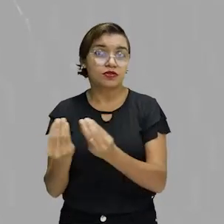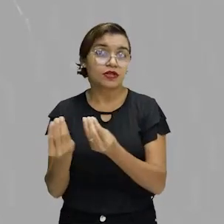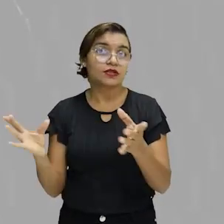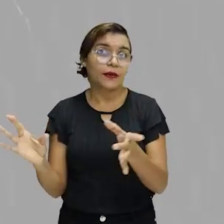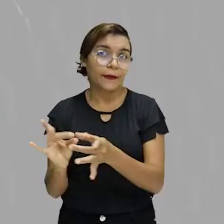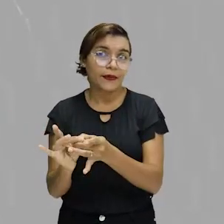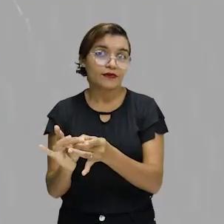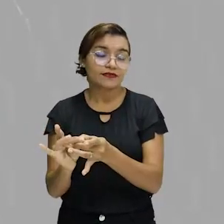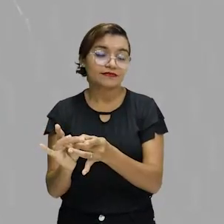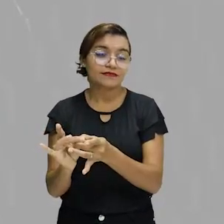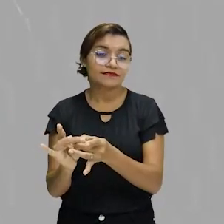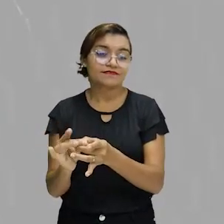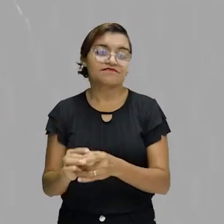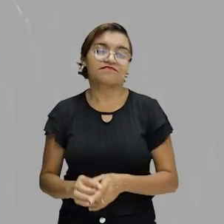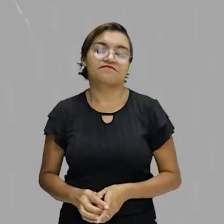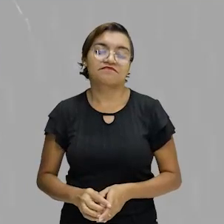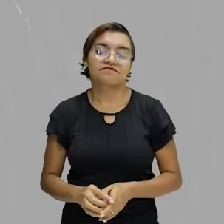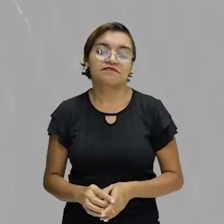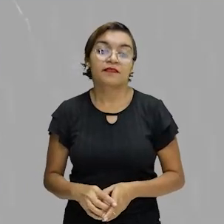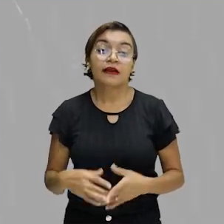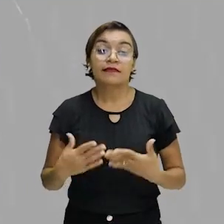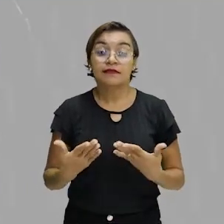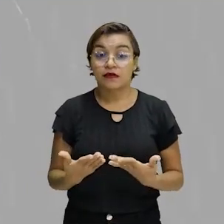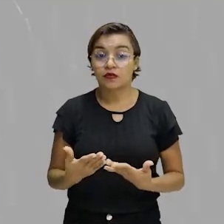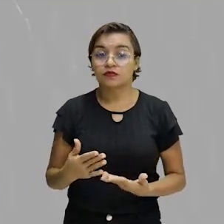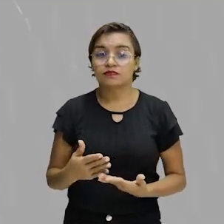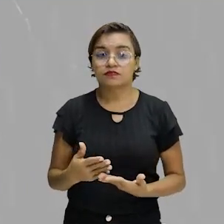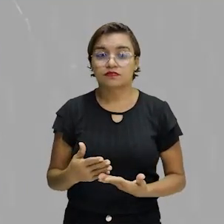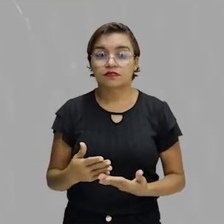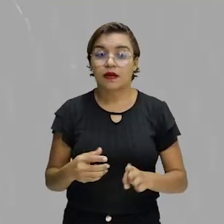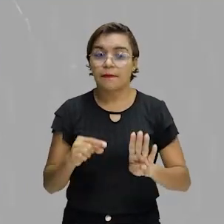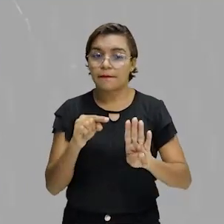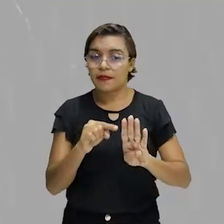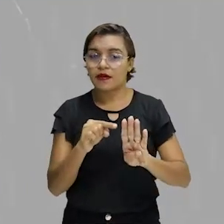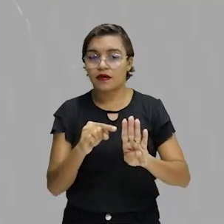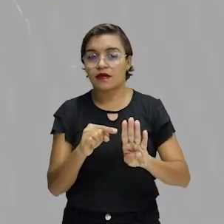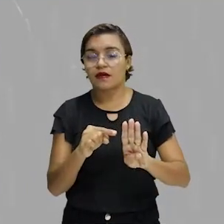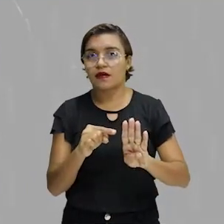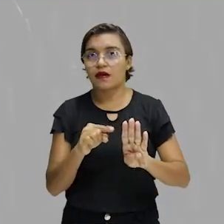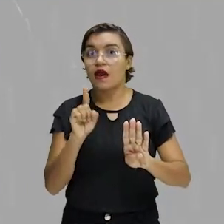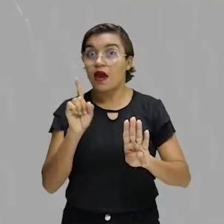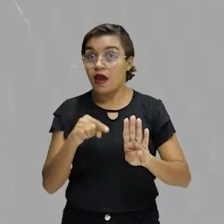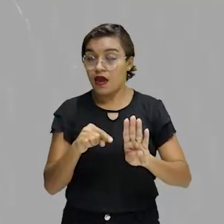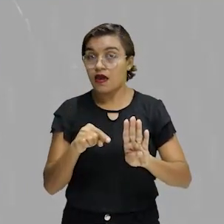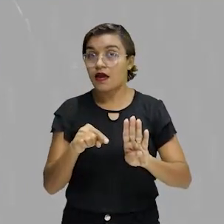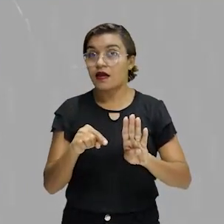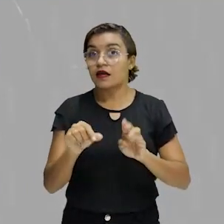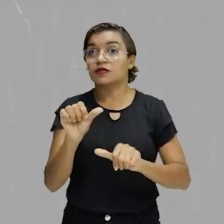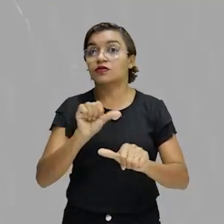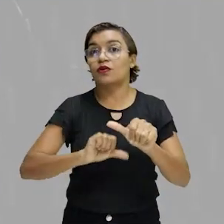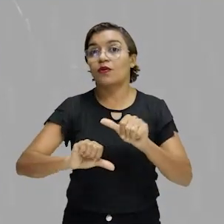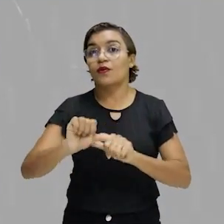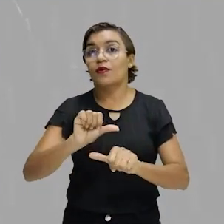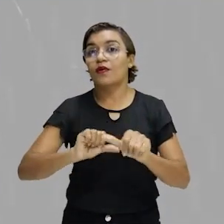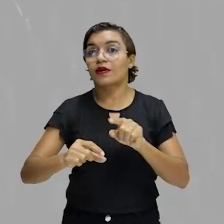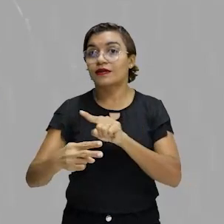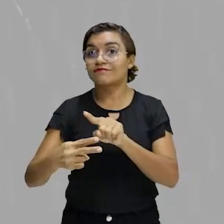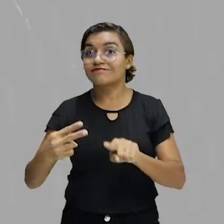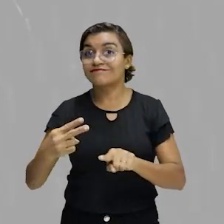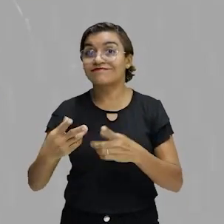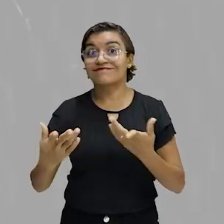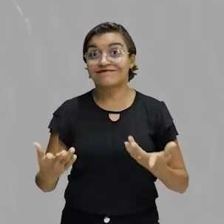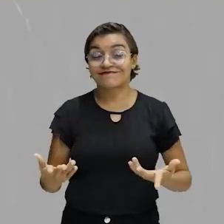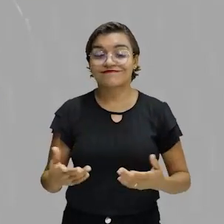provavelmente provavelmente não com certeza a letra B é uma reação de dupla troca certo o